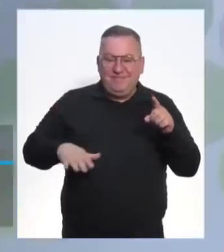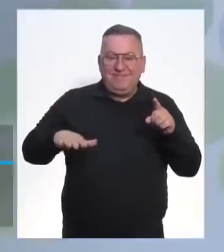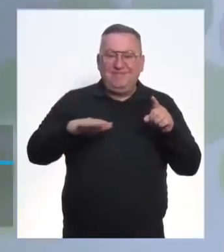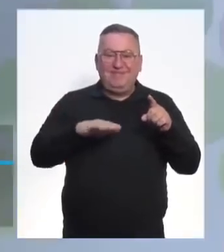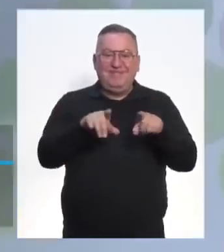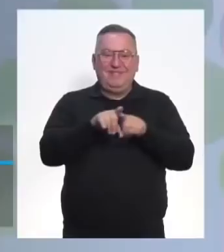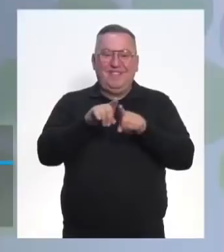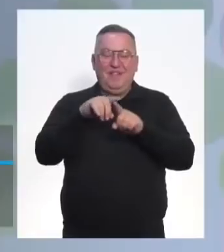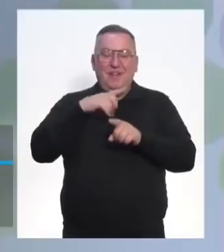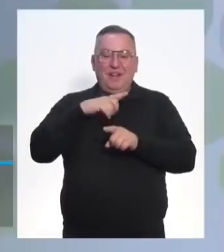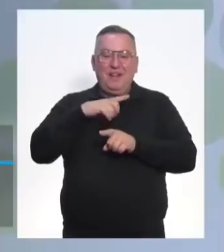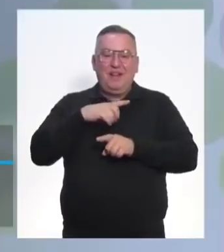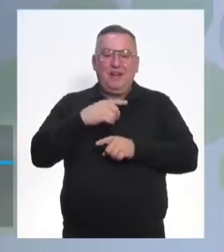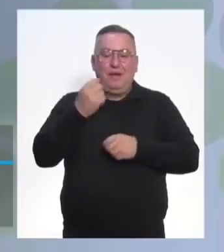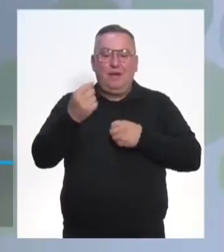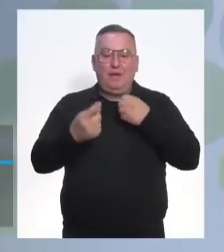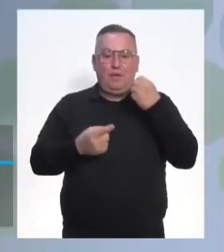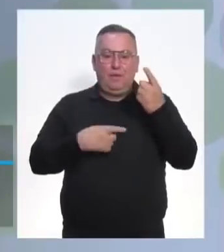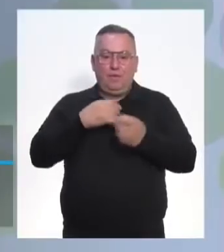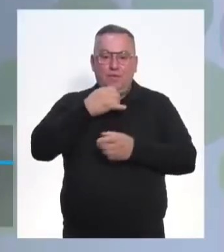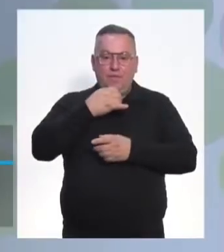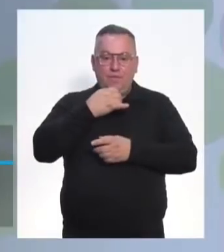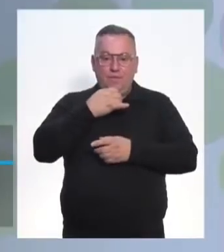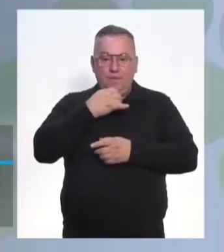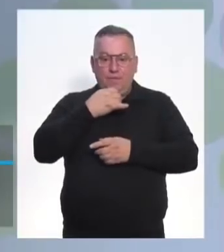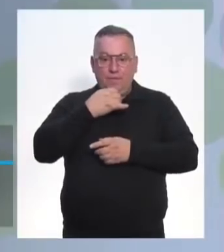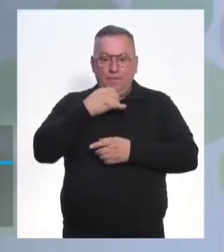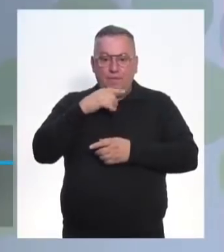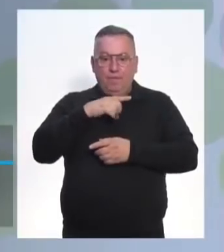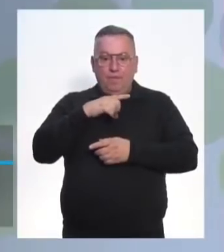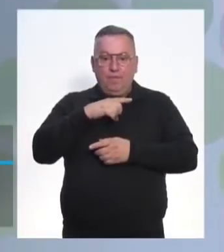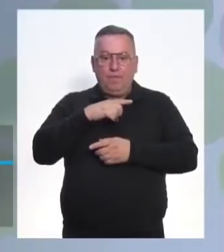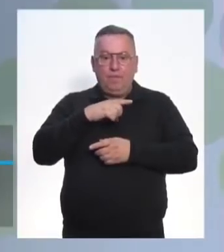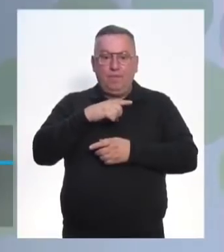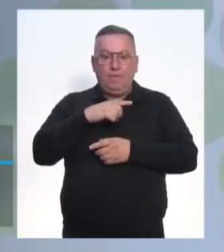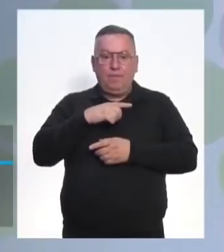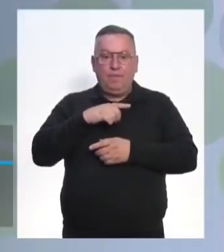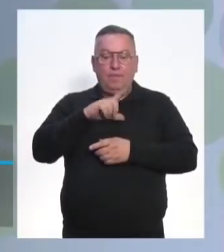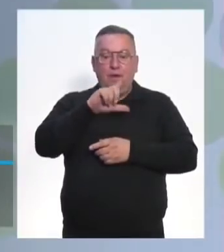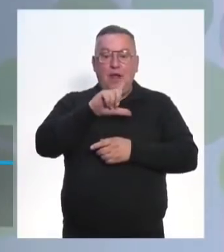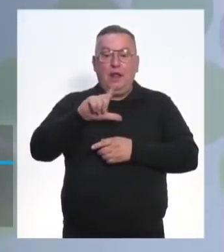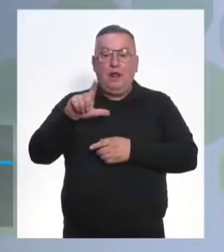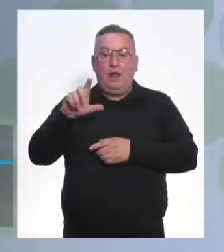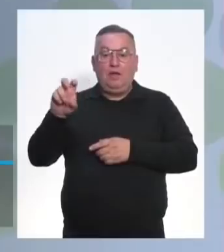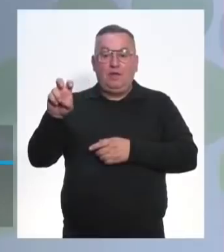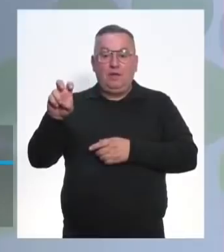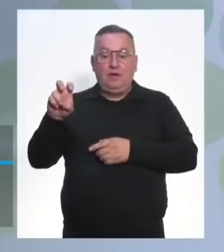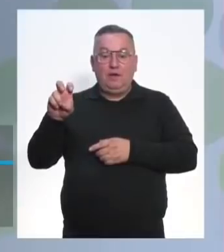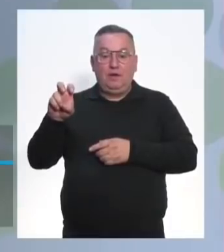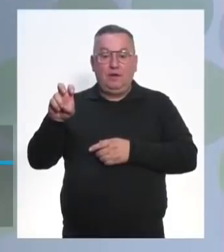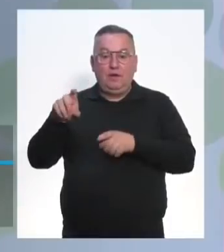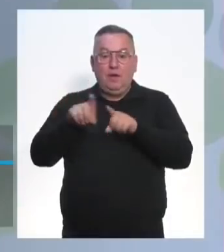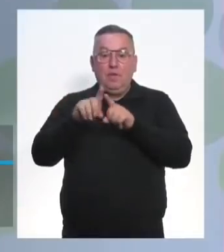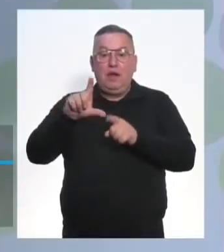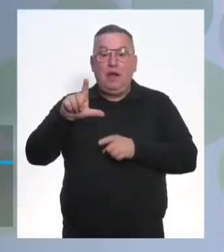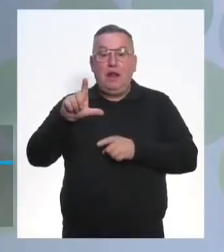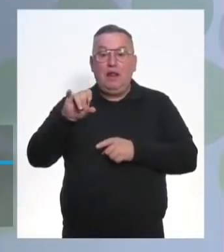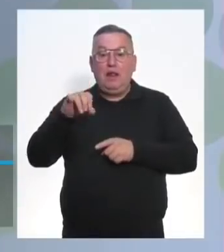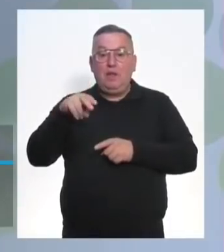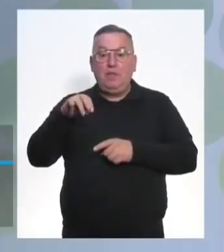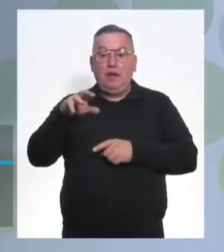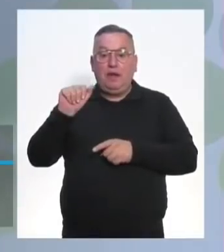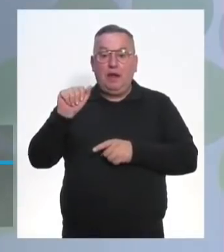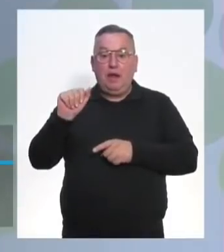ó, tem alguns aqui, ó, por exemplo, eu tenho da Leste 5, eu já comentei, eu tenho de Limeira, ó. Tem a